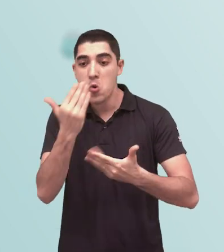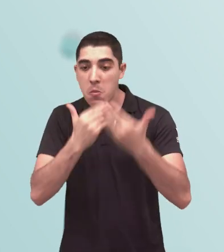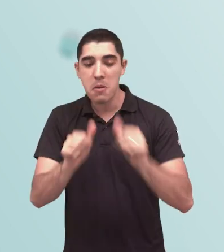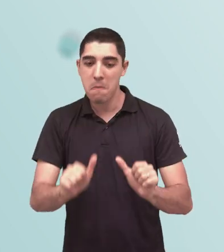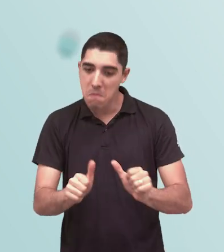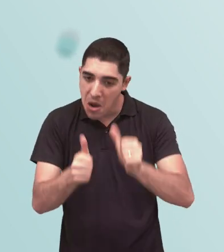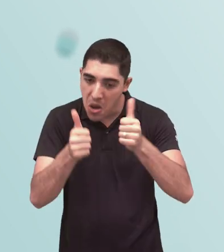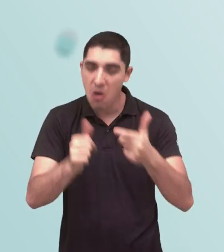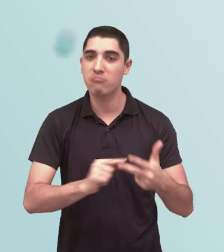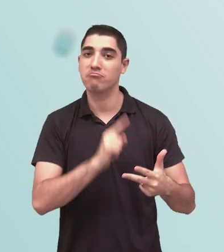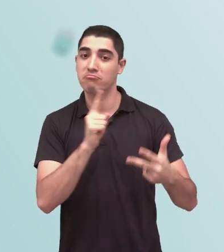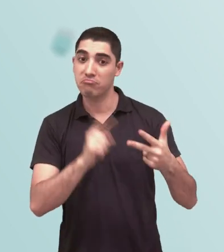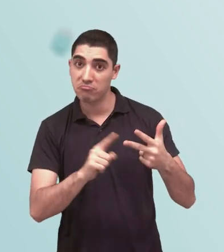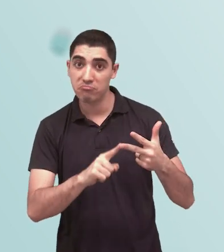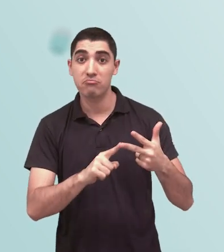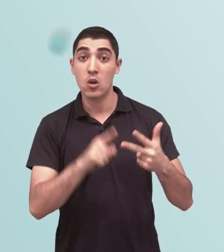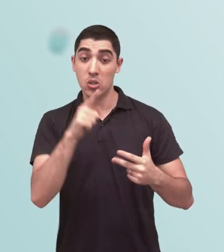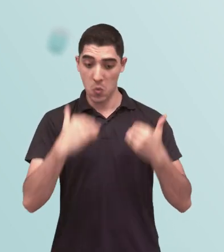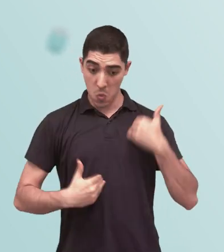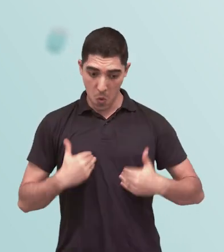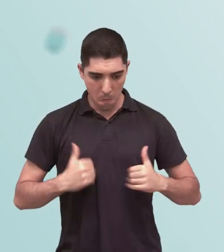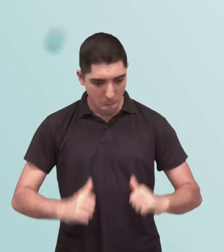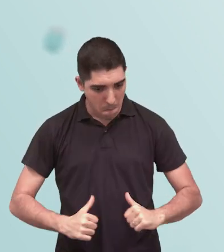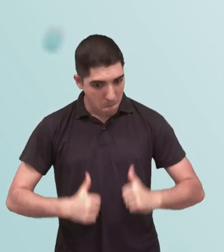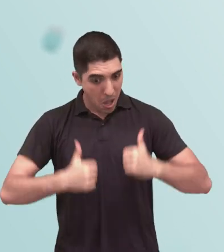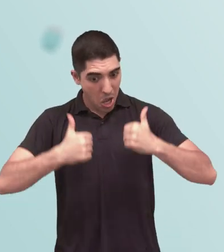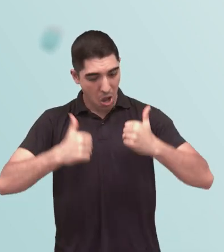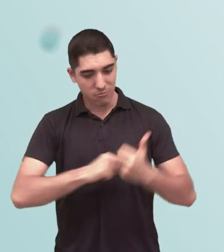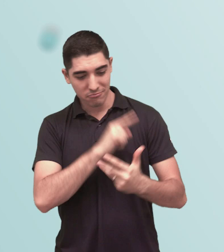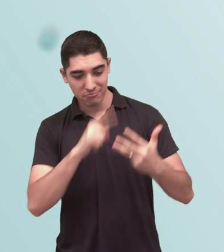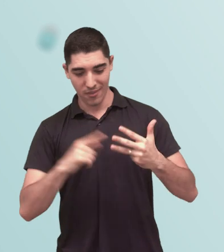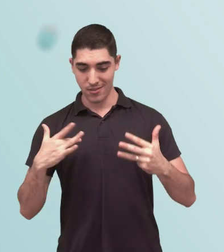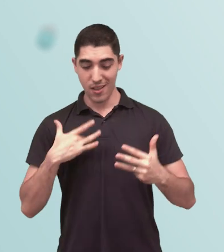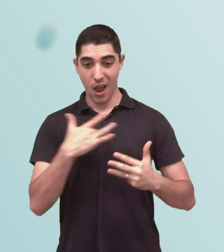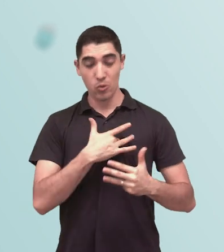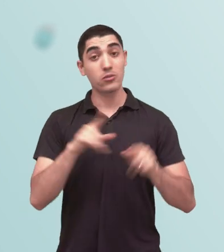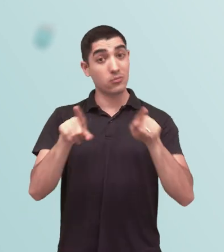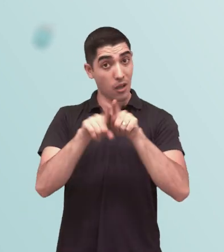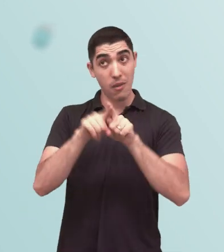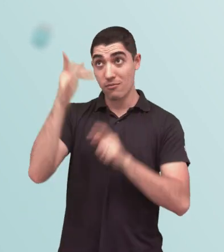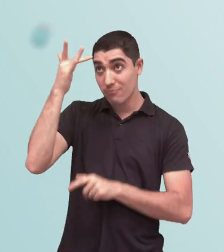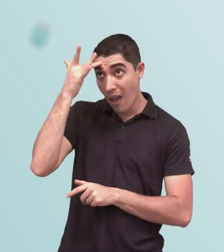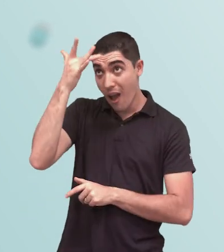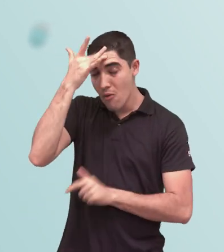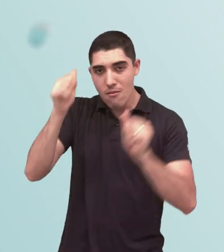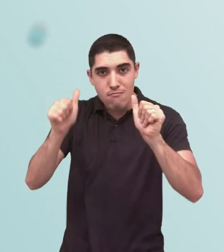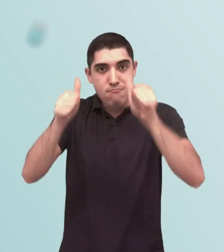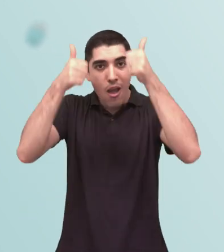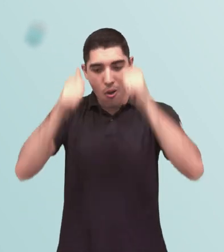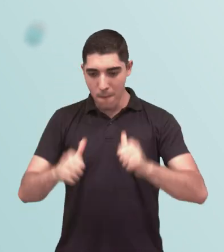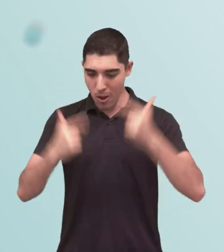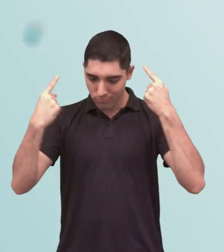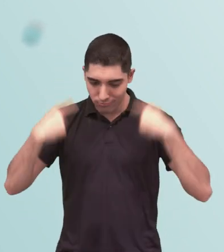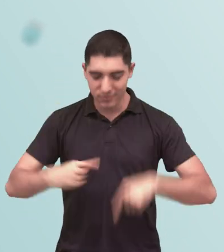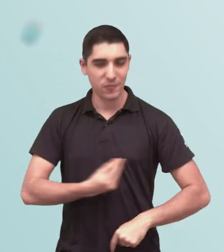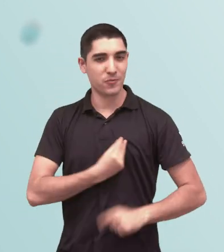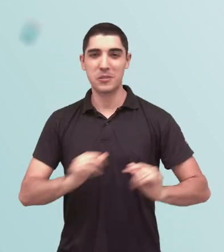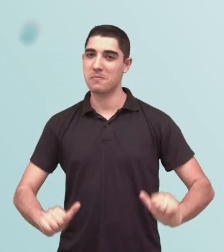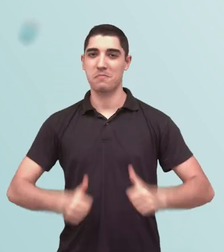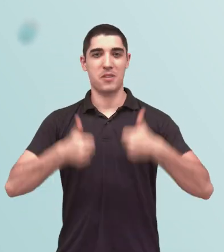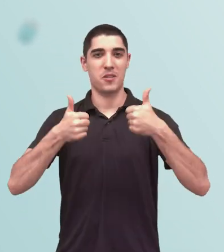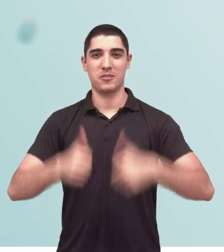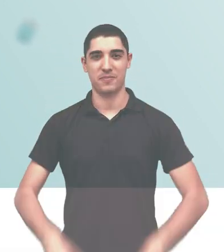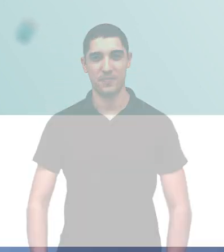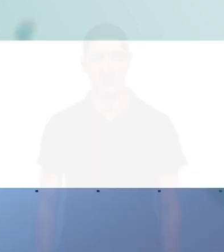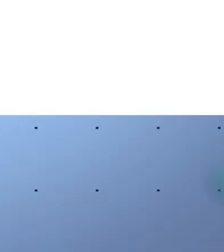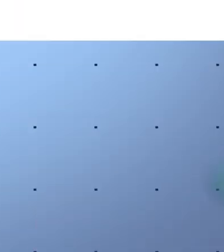sua alimentação, isso vai refletir no seu corpo, isso vai refletir na sua saúde mental e na maneira com que você olha a sua vida.